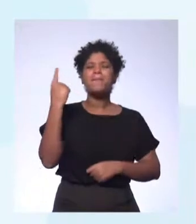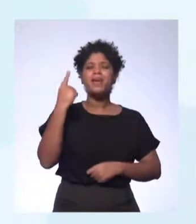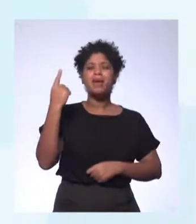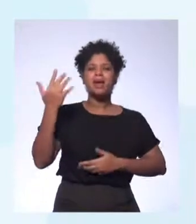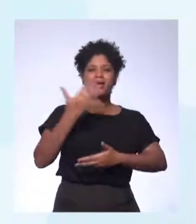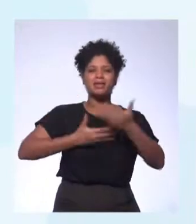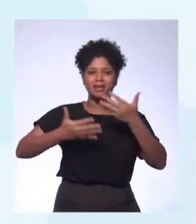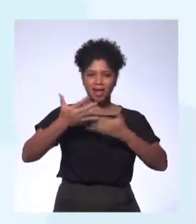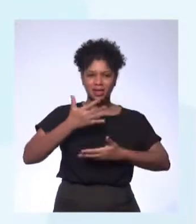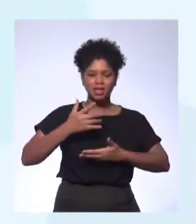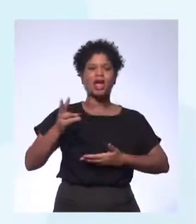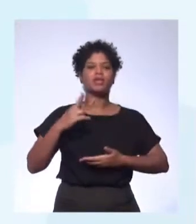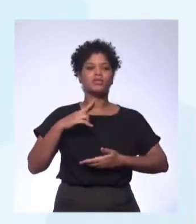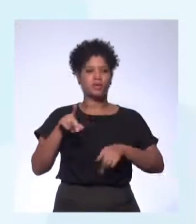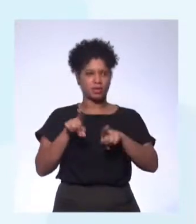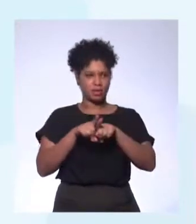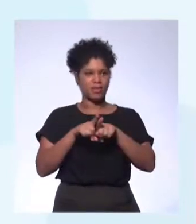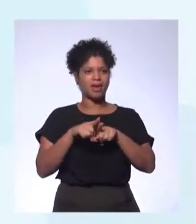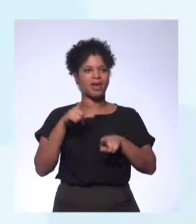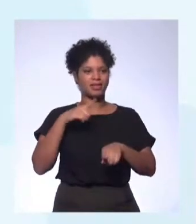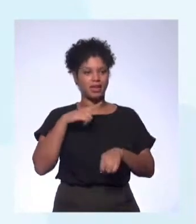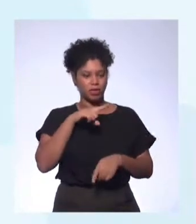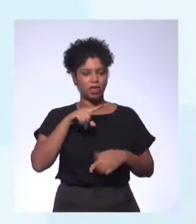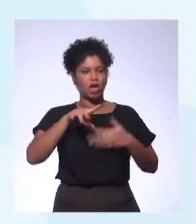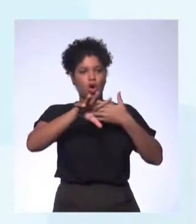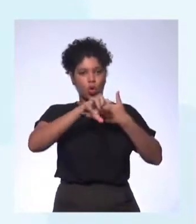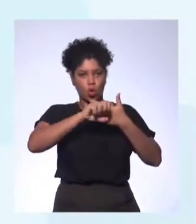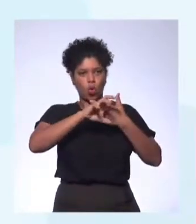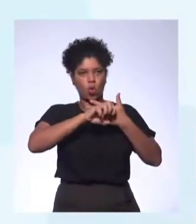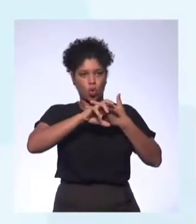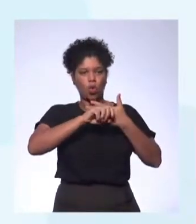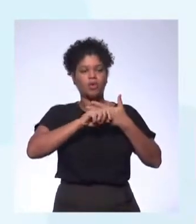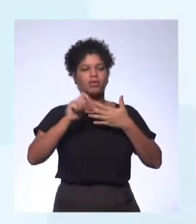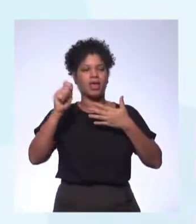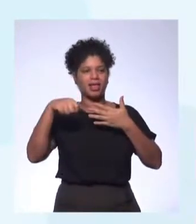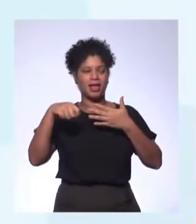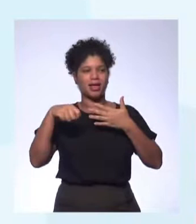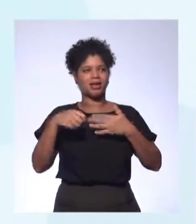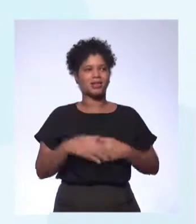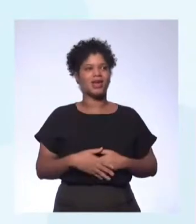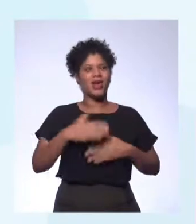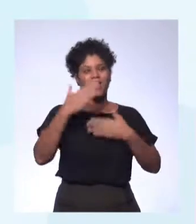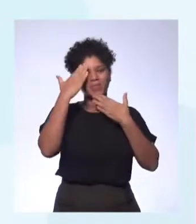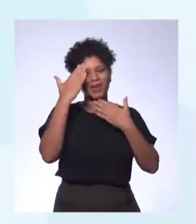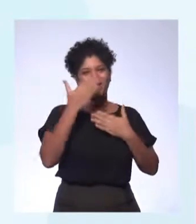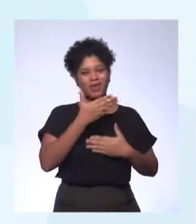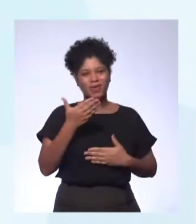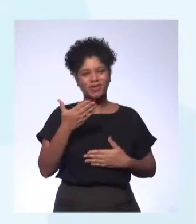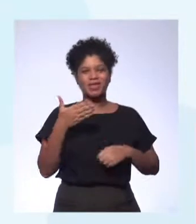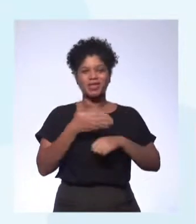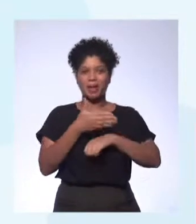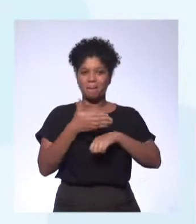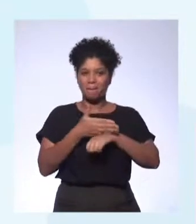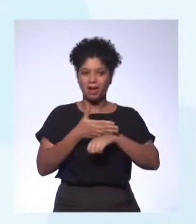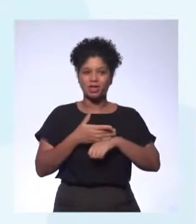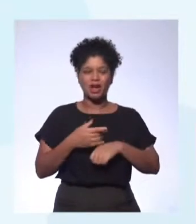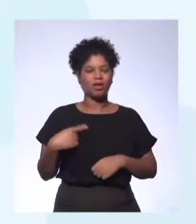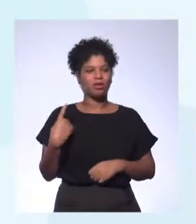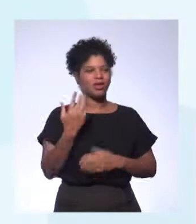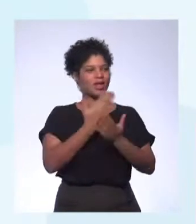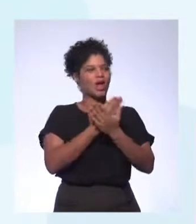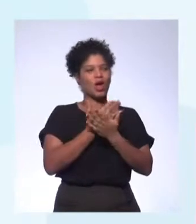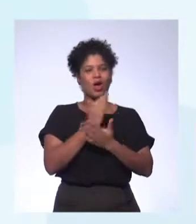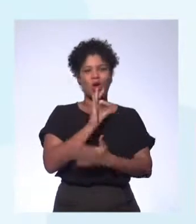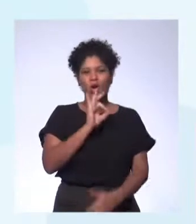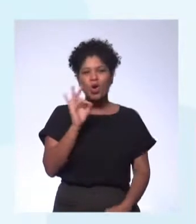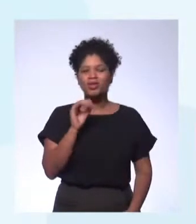primeira interação ok também está aqui há respostas para vocês tirar um print eu agradeço né a nossa aula